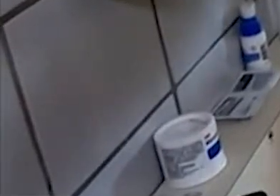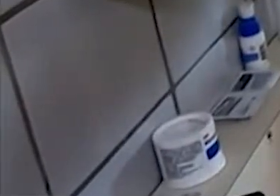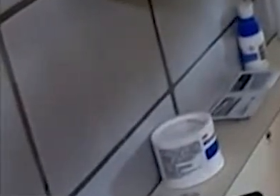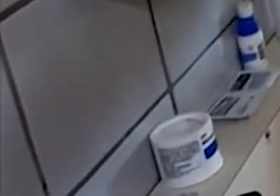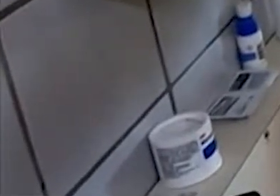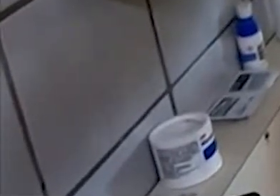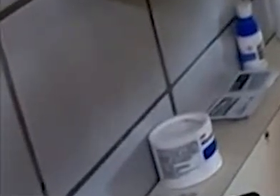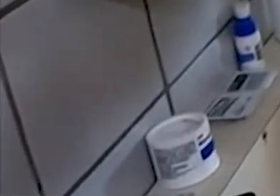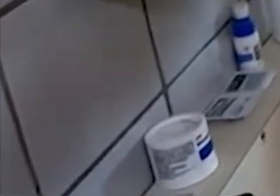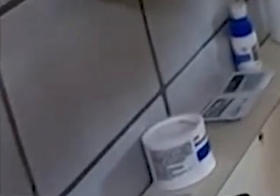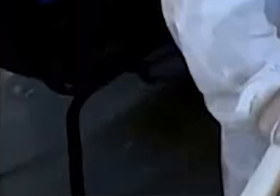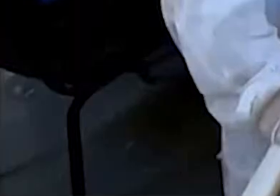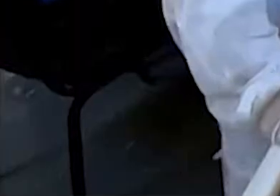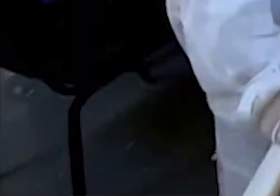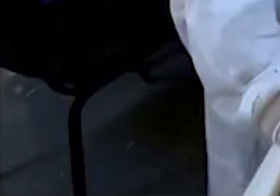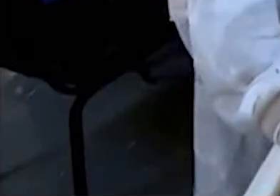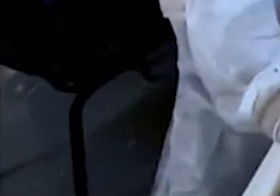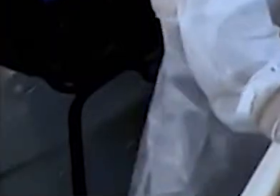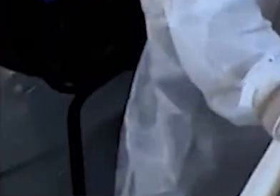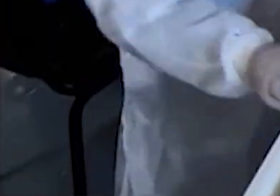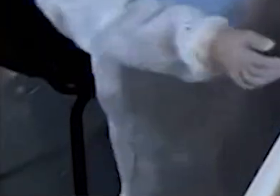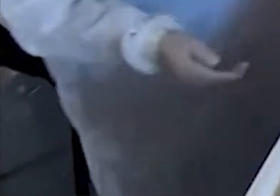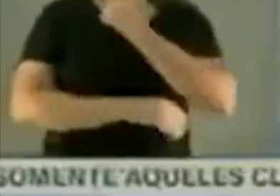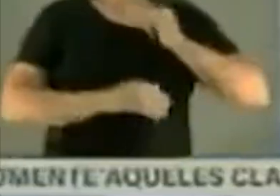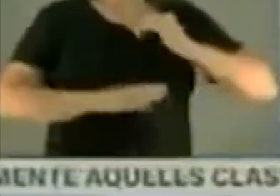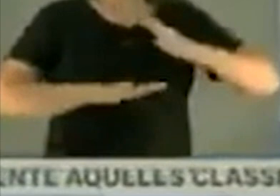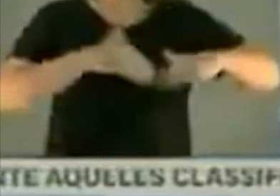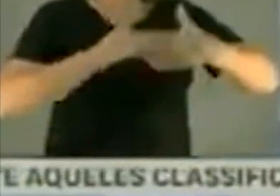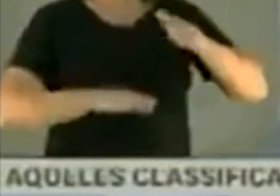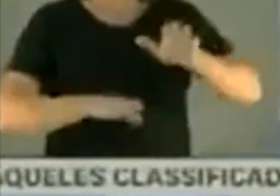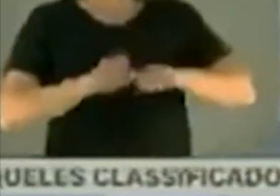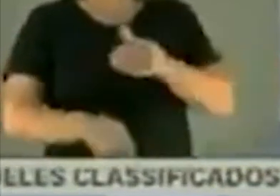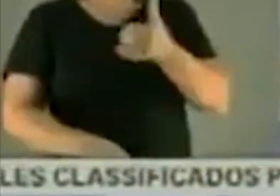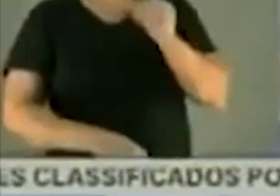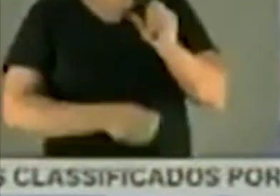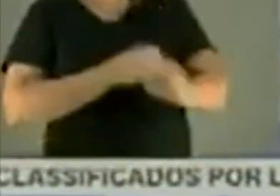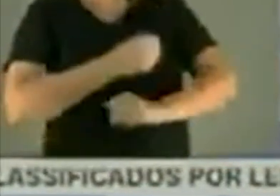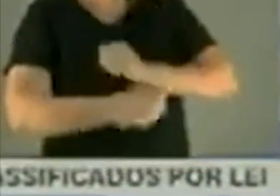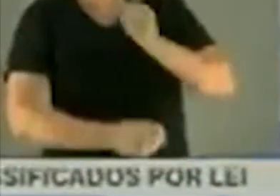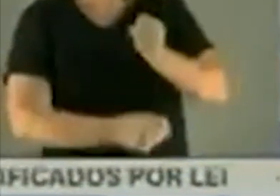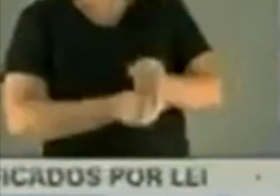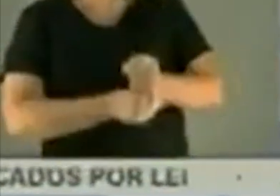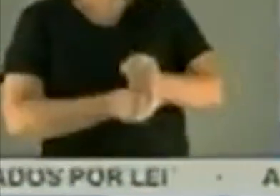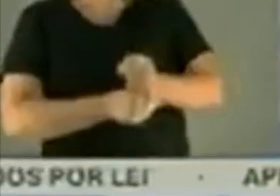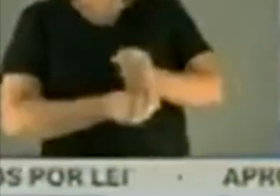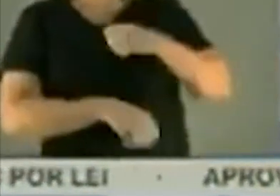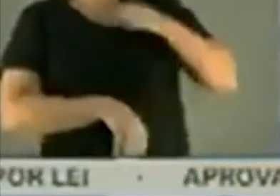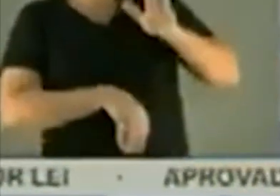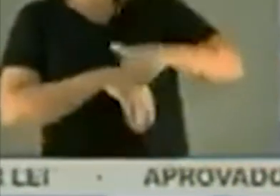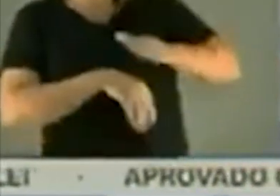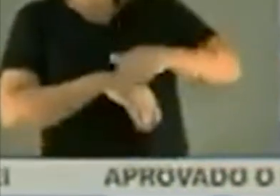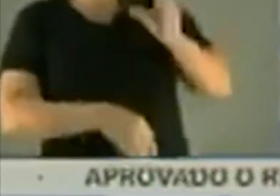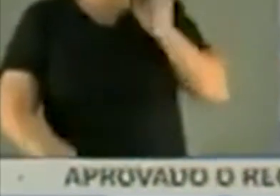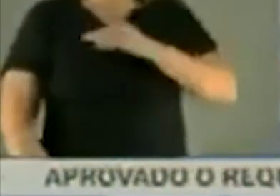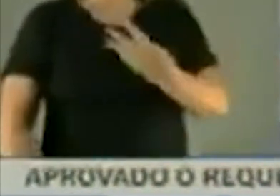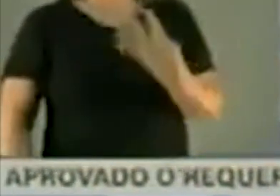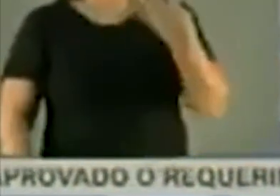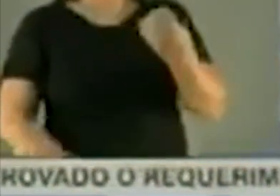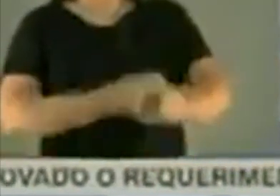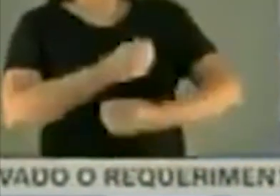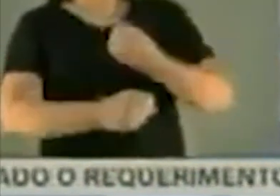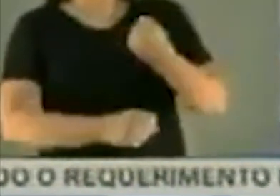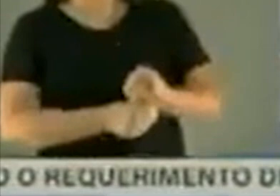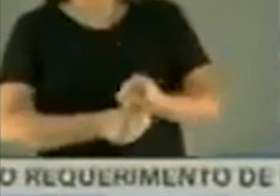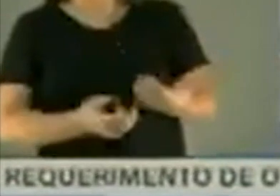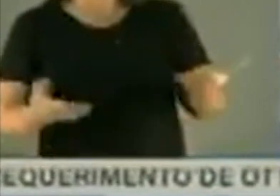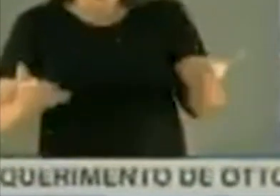crise, o Amazonas recebeu verbas para a compra de oxigênio. O ex-secretário defendeu a modernização do sistema de transparência orçamentária,